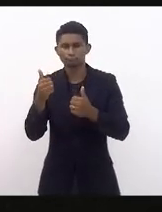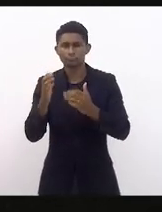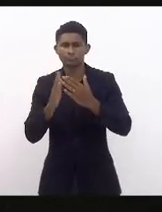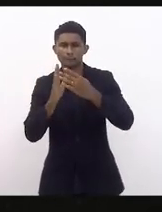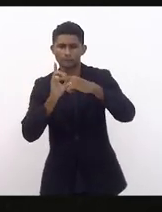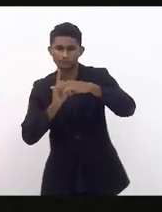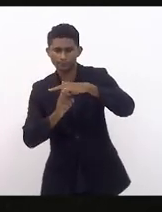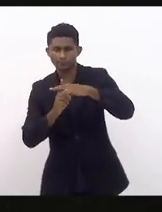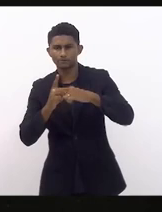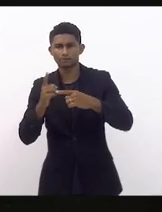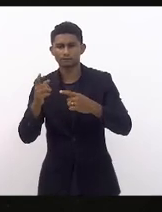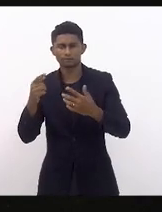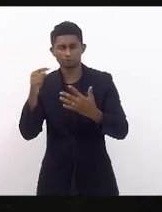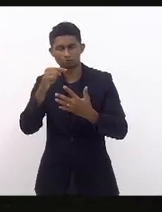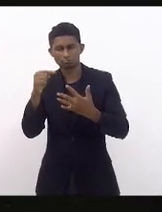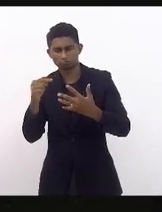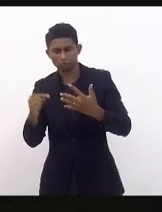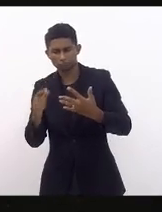cristãos,